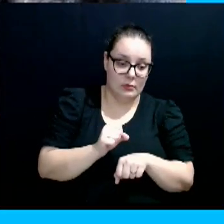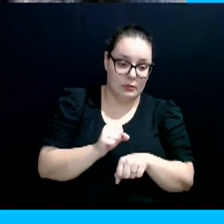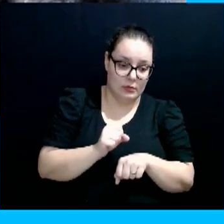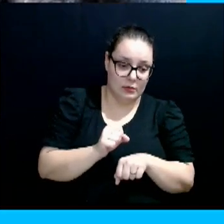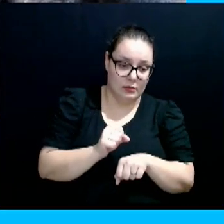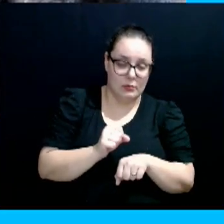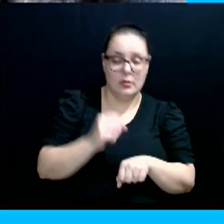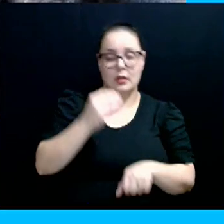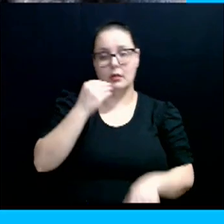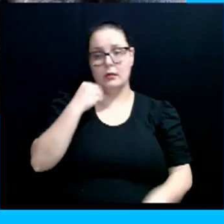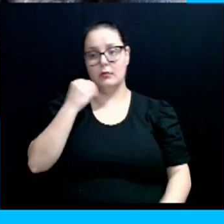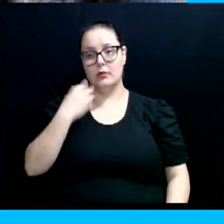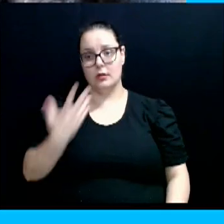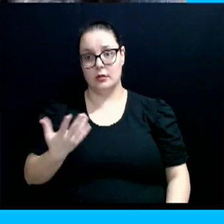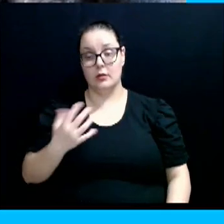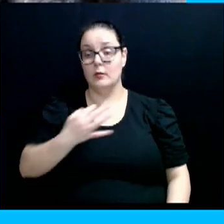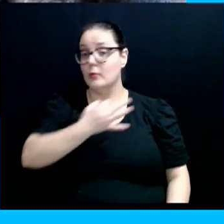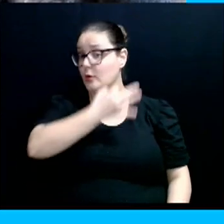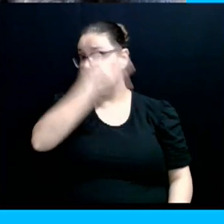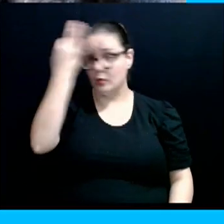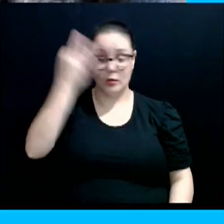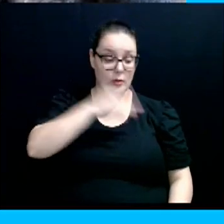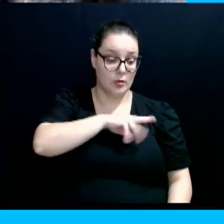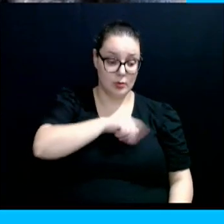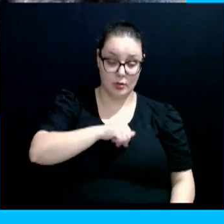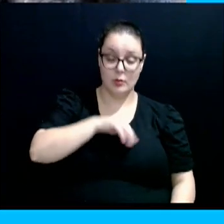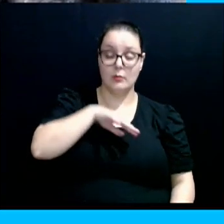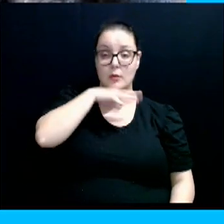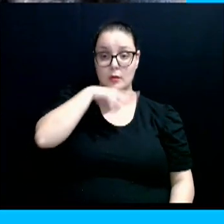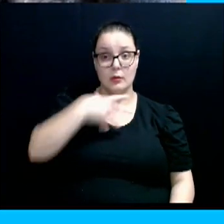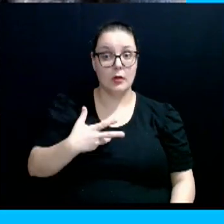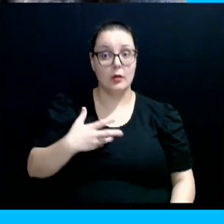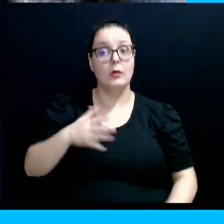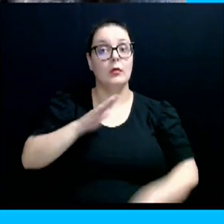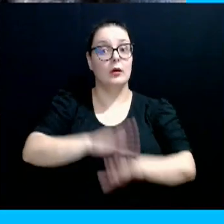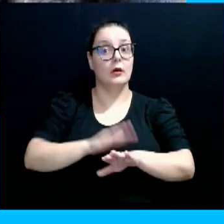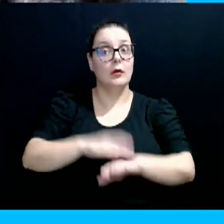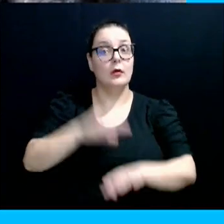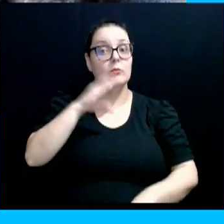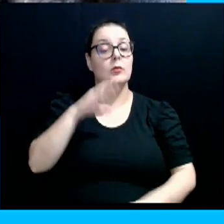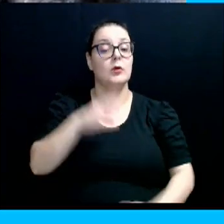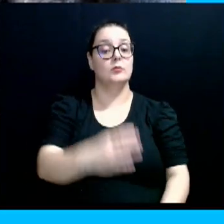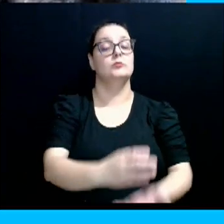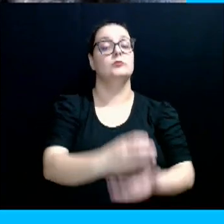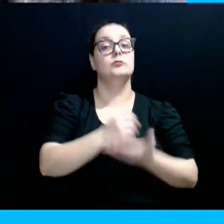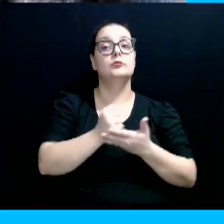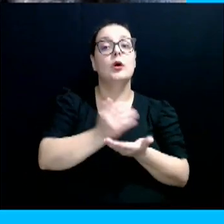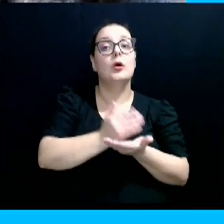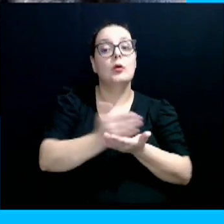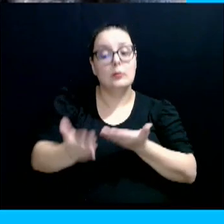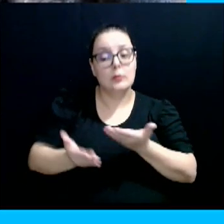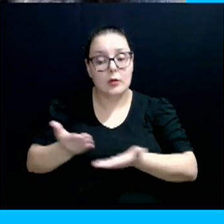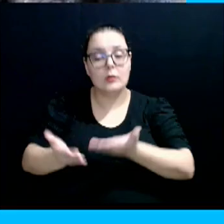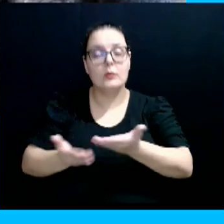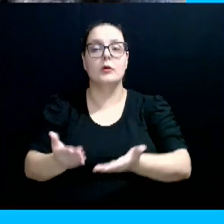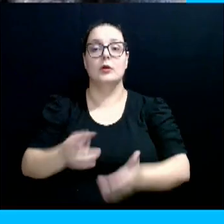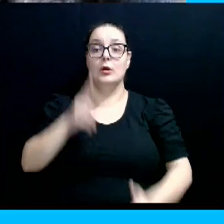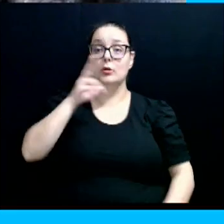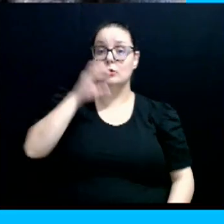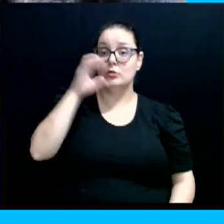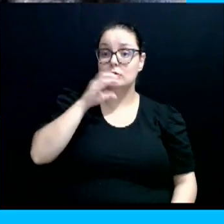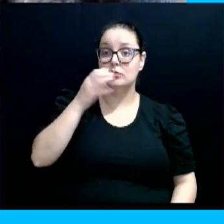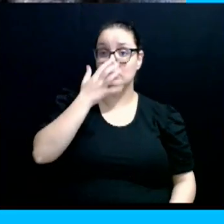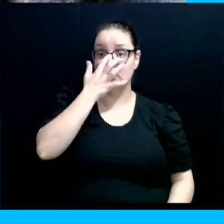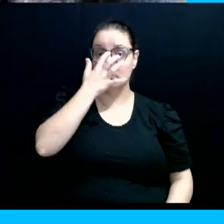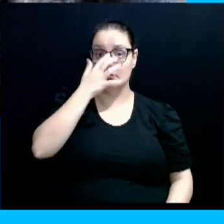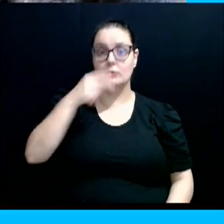Por sorte, o SAMU Animal agiu rápido, garantiu seu resgate e iniciou o tratamento de emergência. Noronha venceu